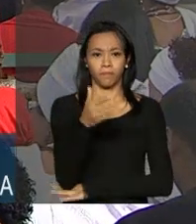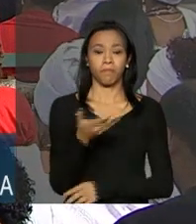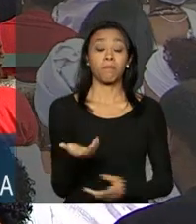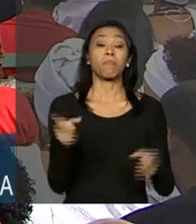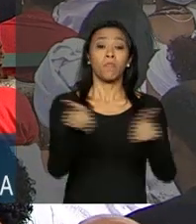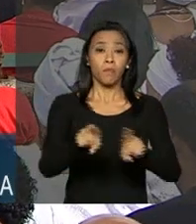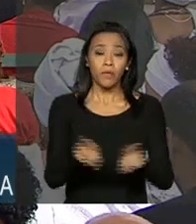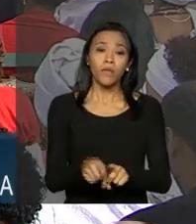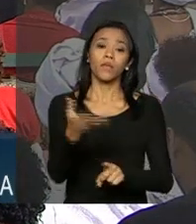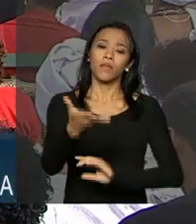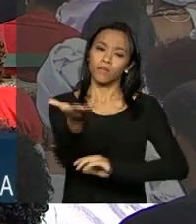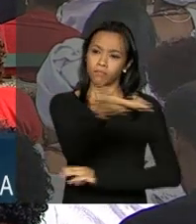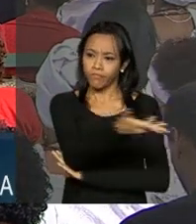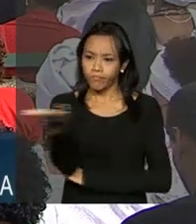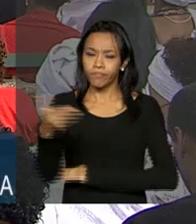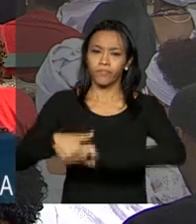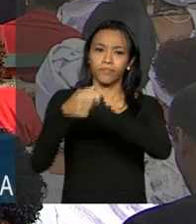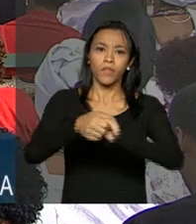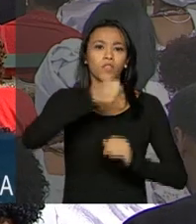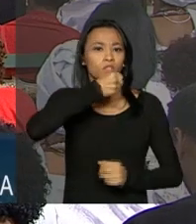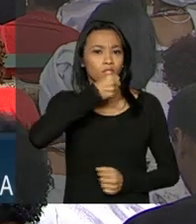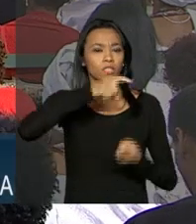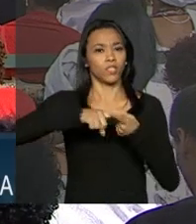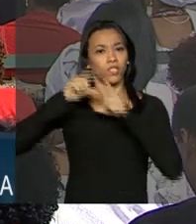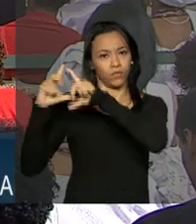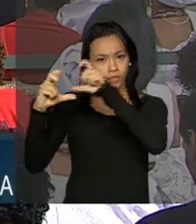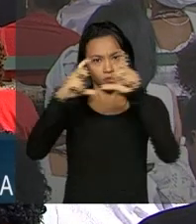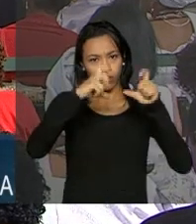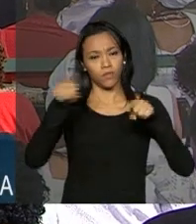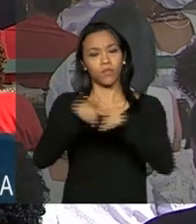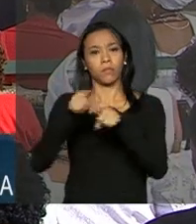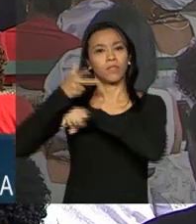Queria cumprimentar os senhores jornalistas, os senhores fotógrafos e